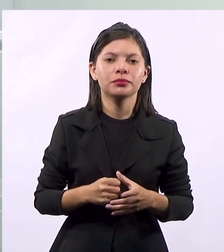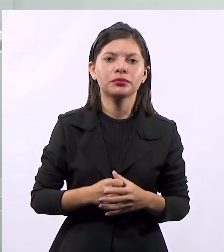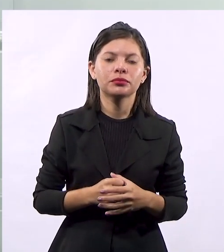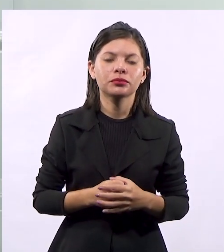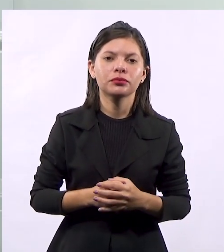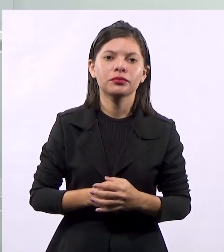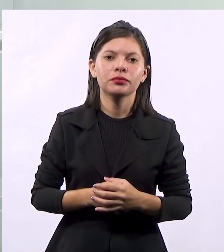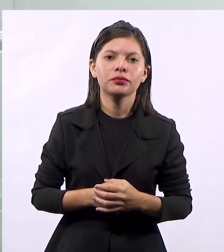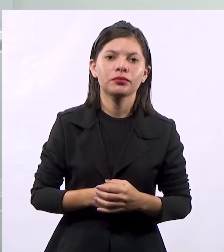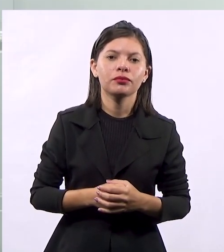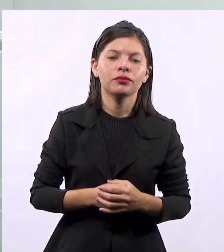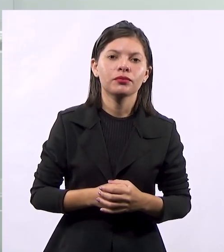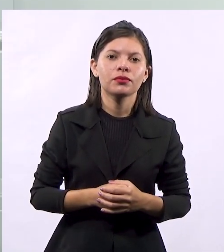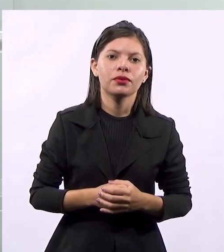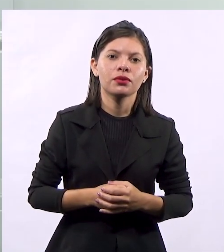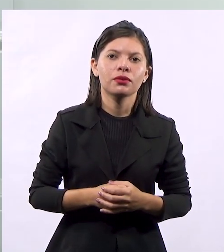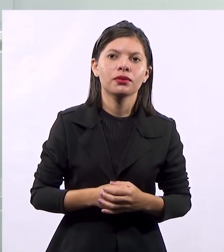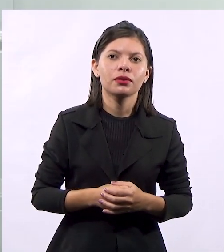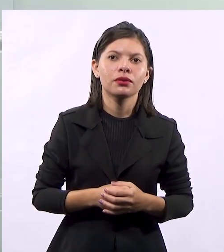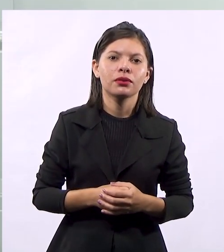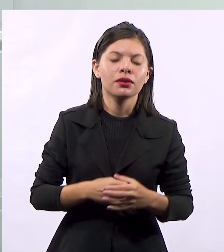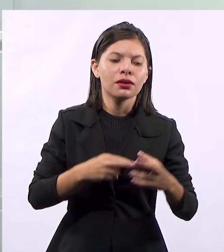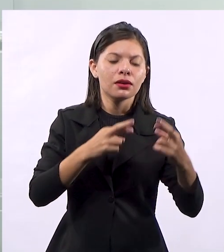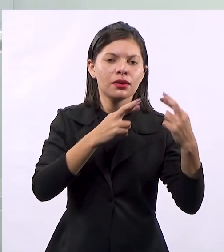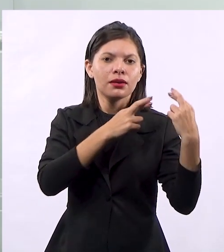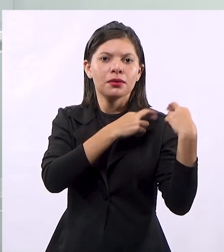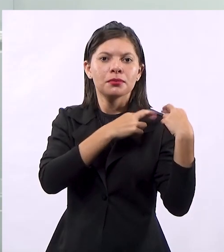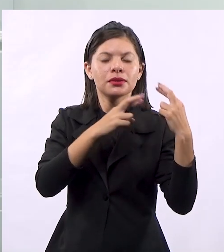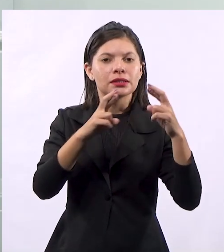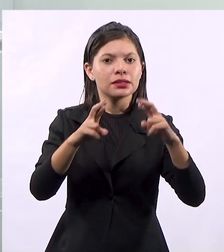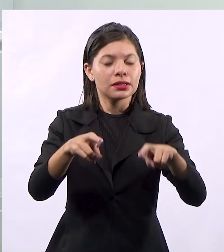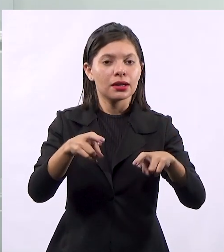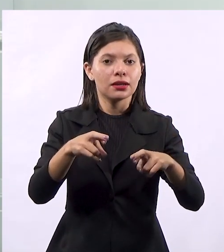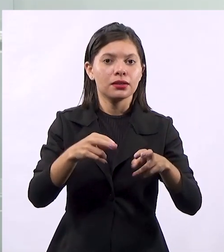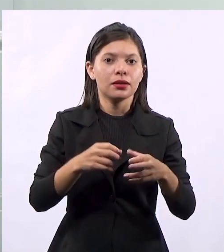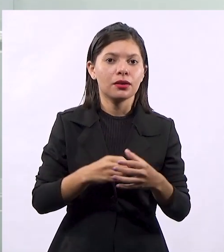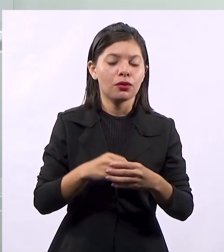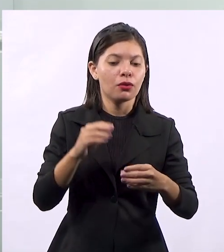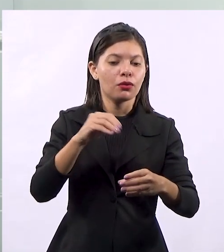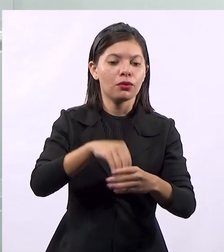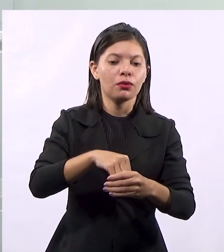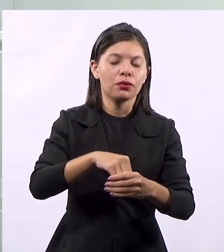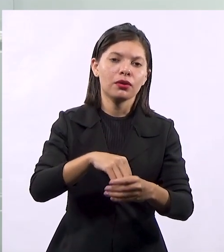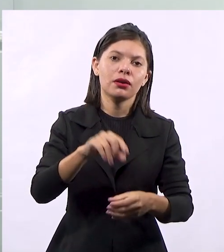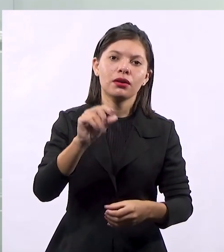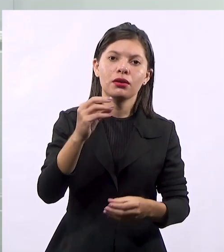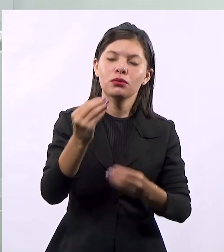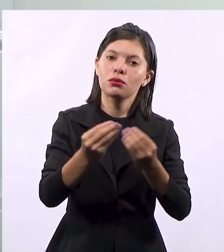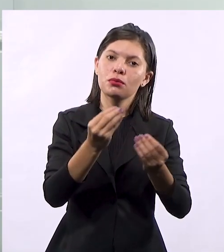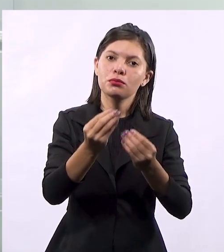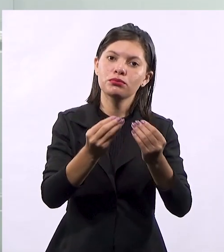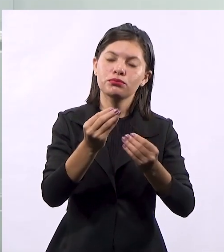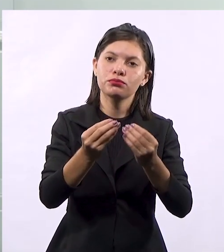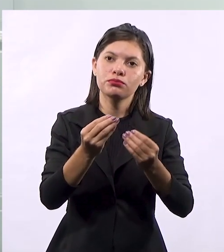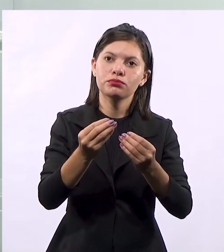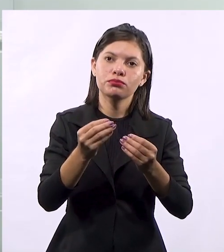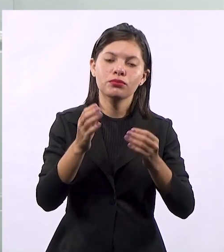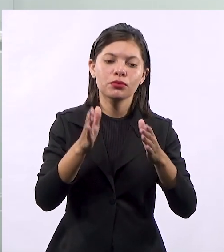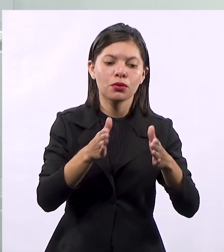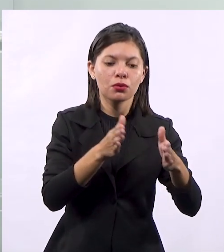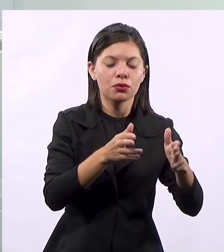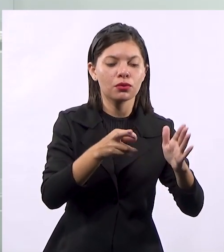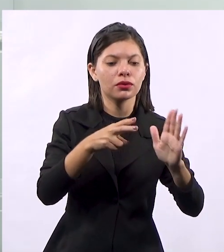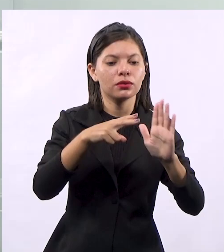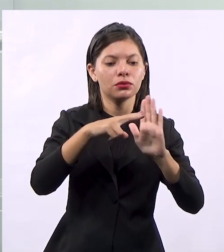para representar a sua ideologia, a sua vontade, o seu interesse, a sua necessidade. E